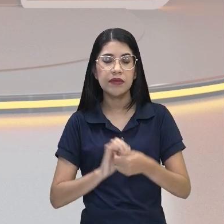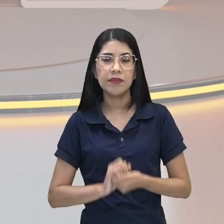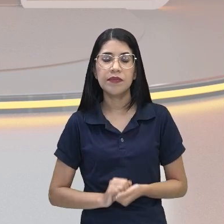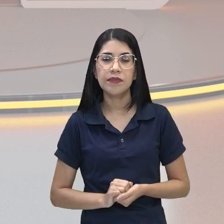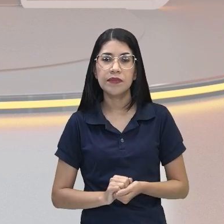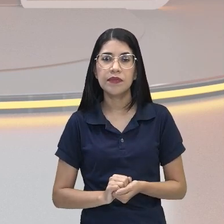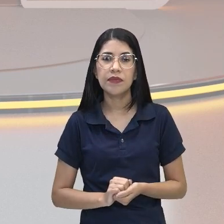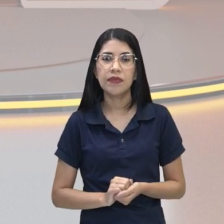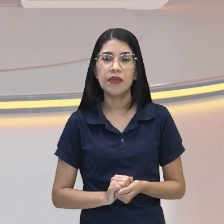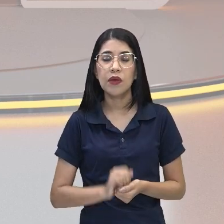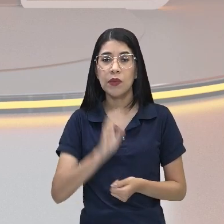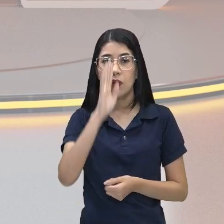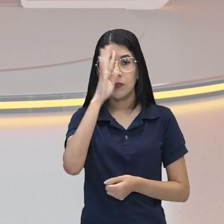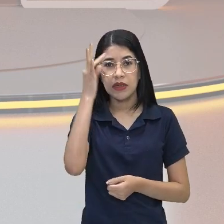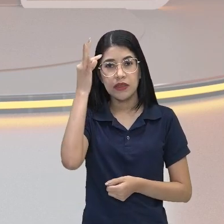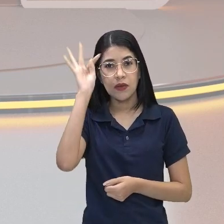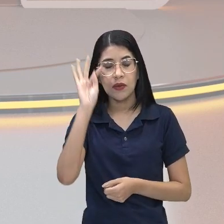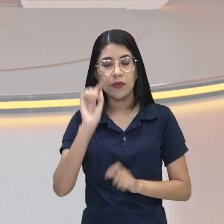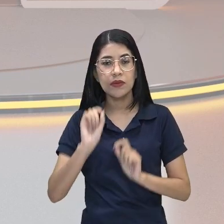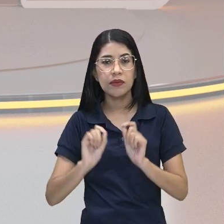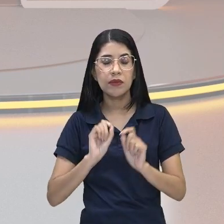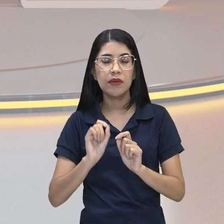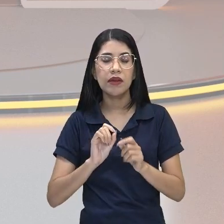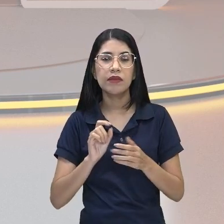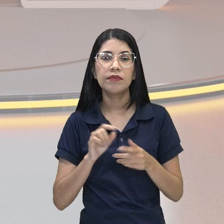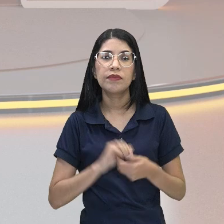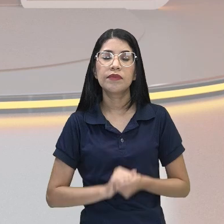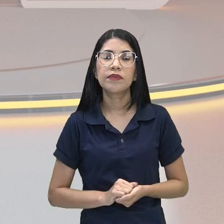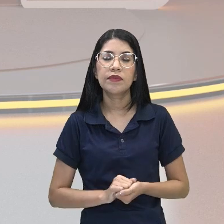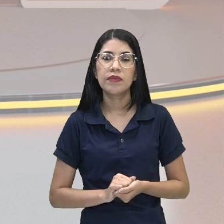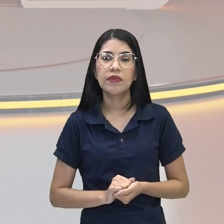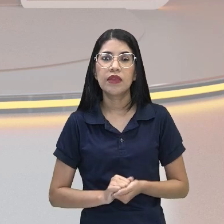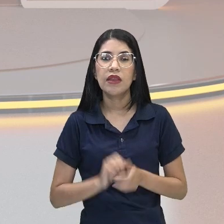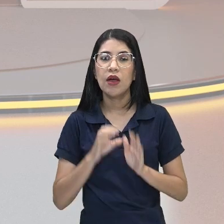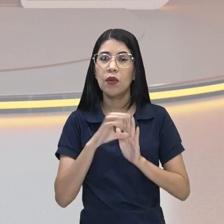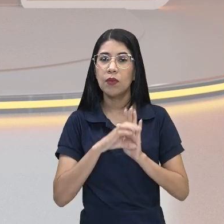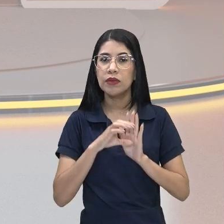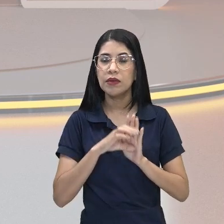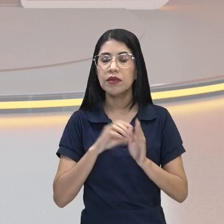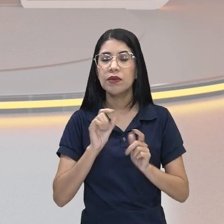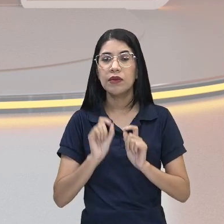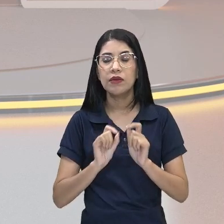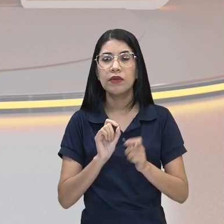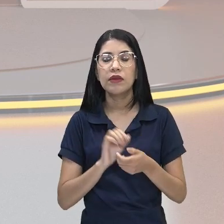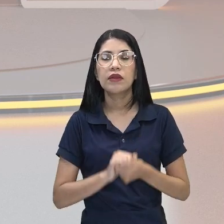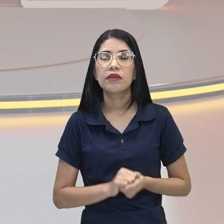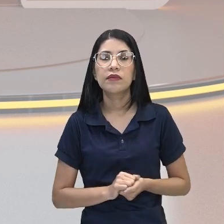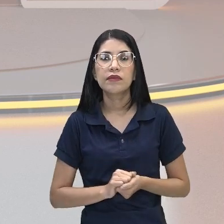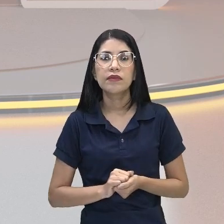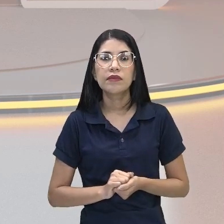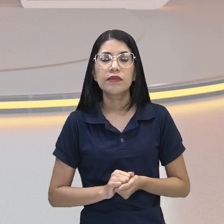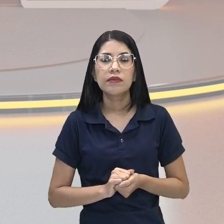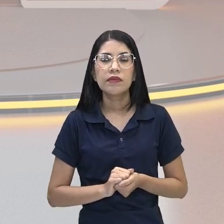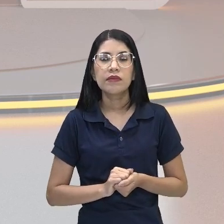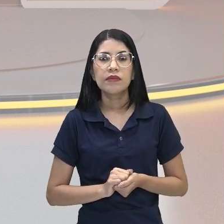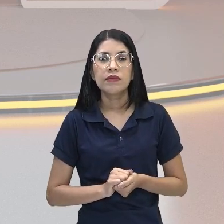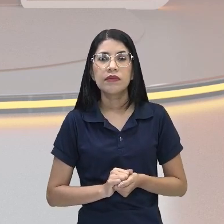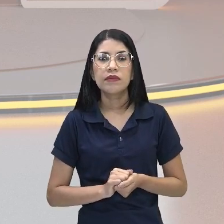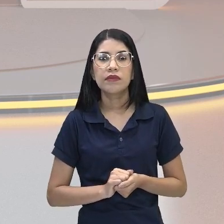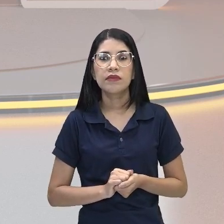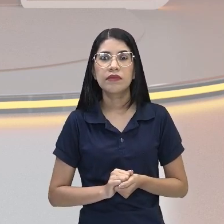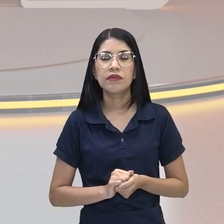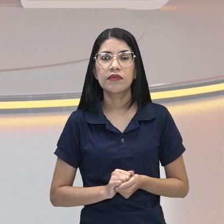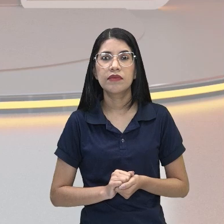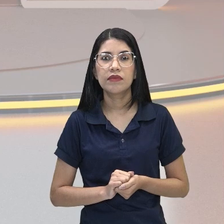Os principais teóricos aí dessa teoria, ou dessa concepção, né, são